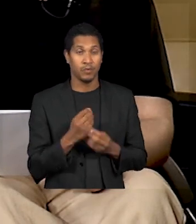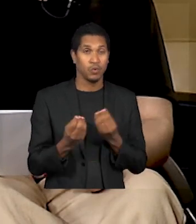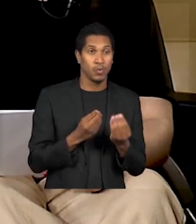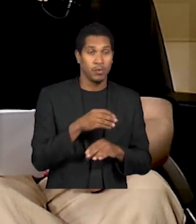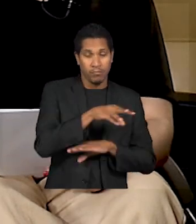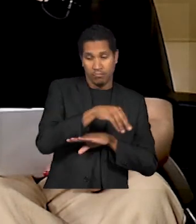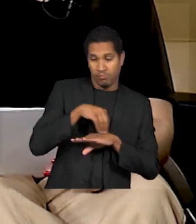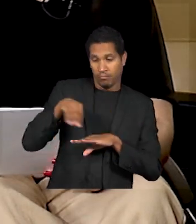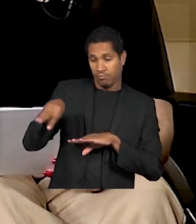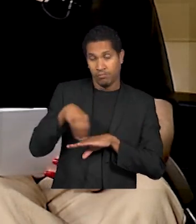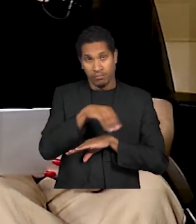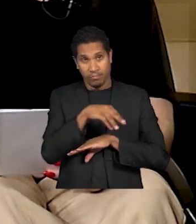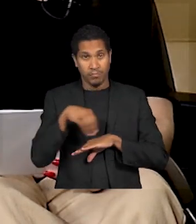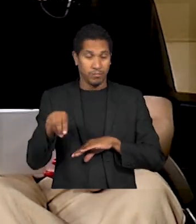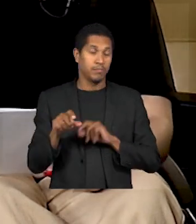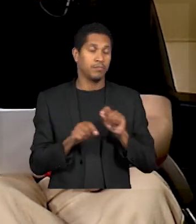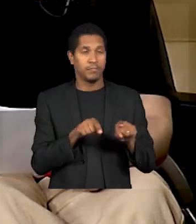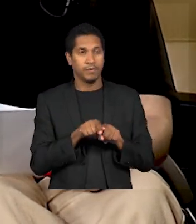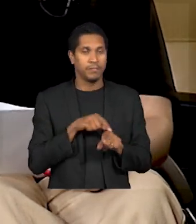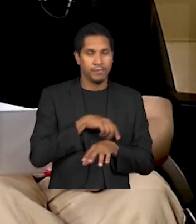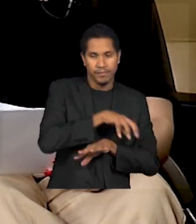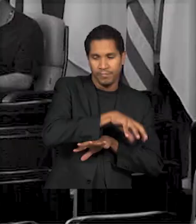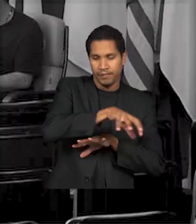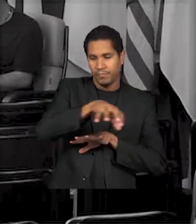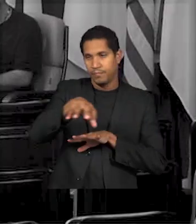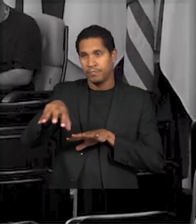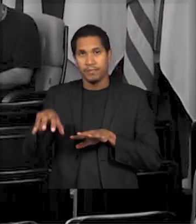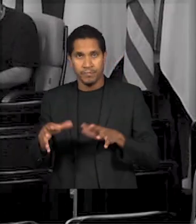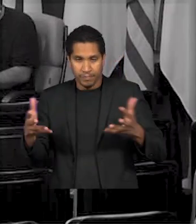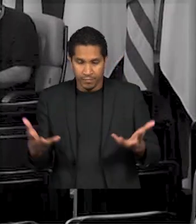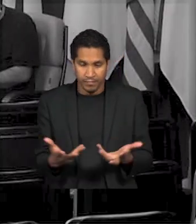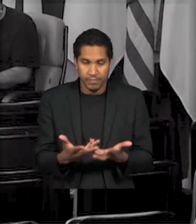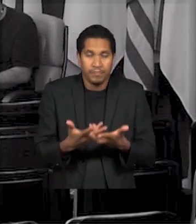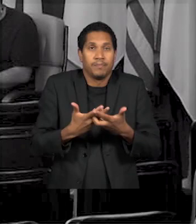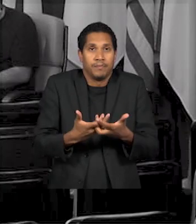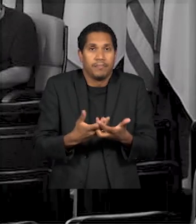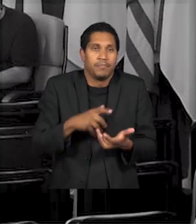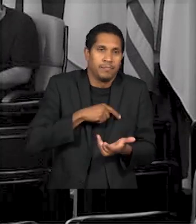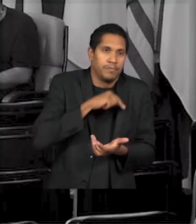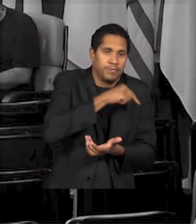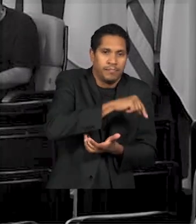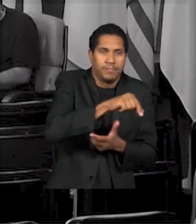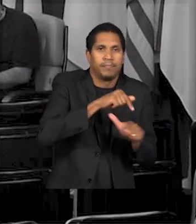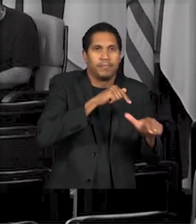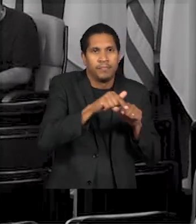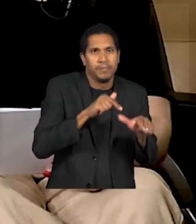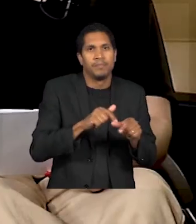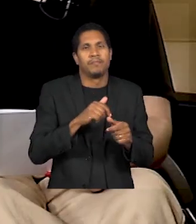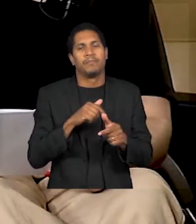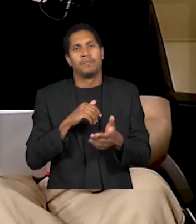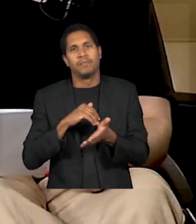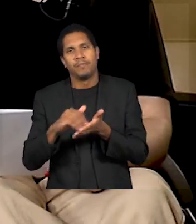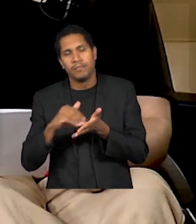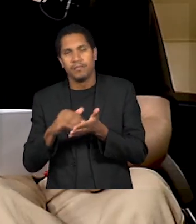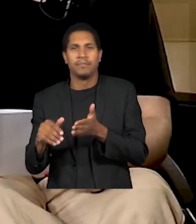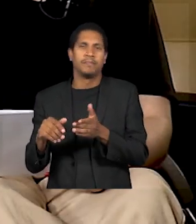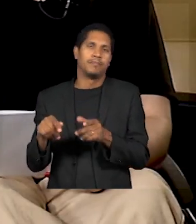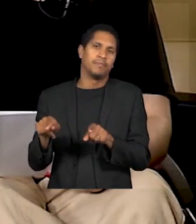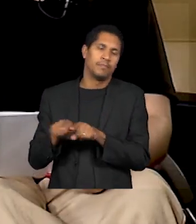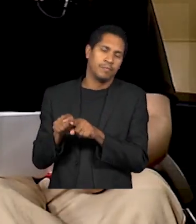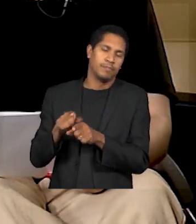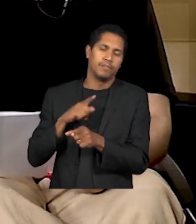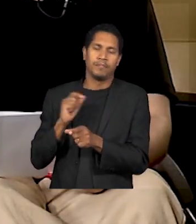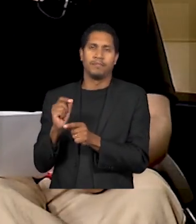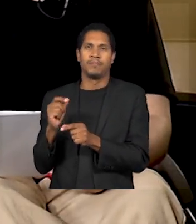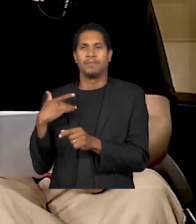ela lida com todas as outras secretarias, ou seja, Secretaria do Trabalho, Secretaria de Transporte, Segurança, Saúde, e aí vai por diante,